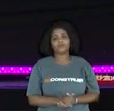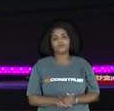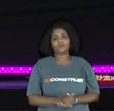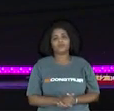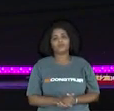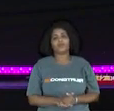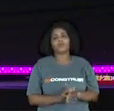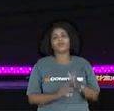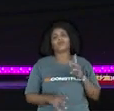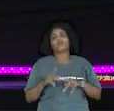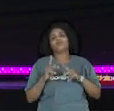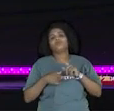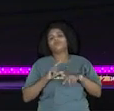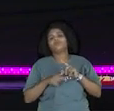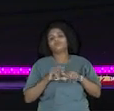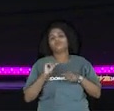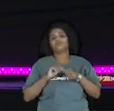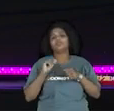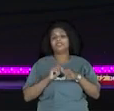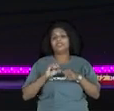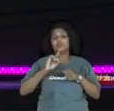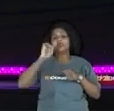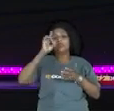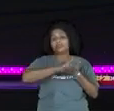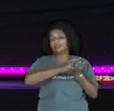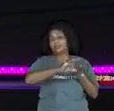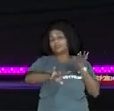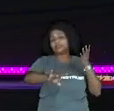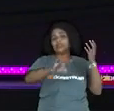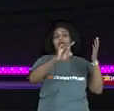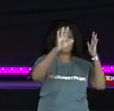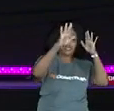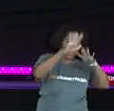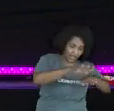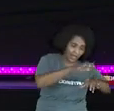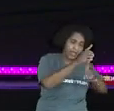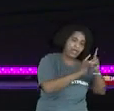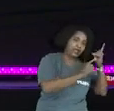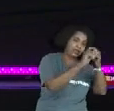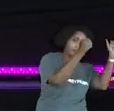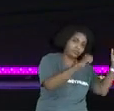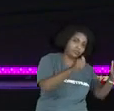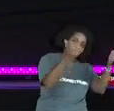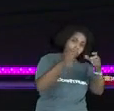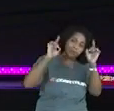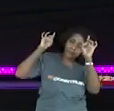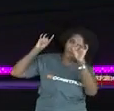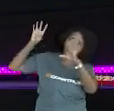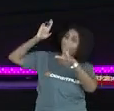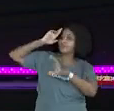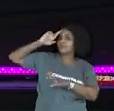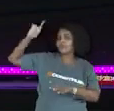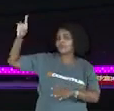os israelitas fizeram o que o senhor reprova e prestar no culto aos baalins abandonaram o senhor o Deus dos